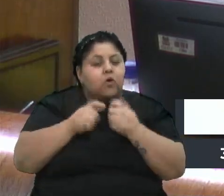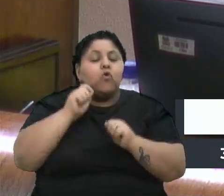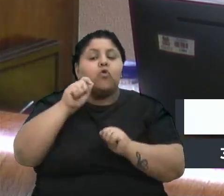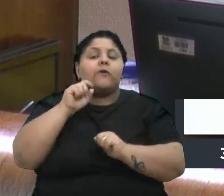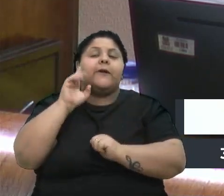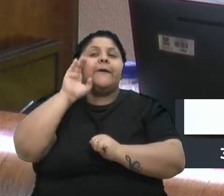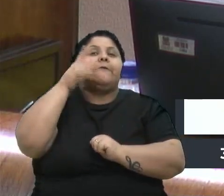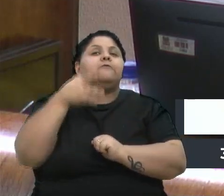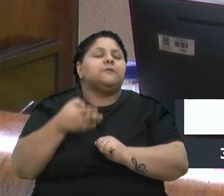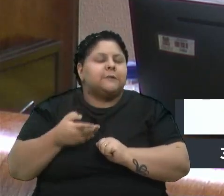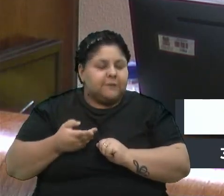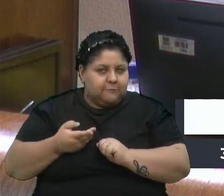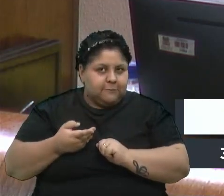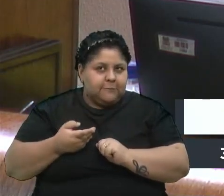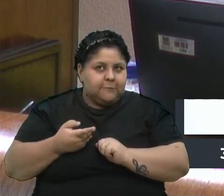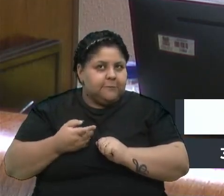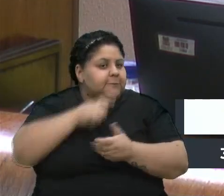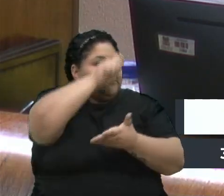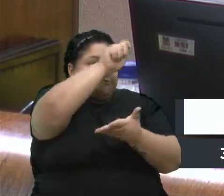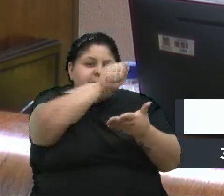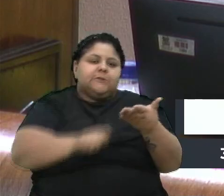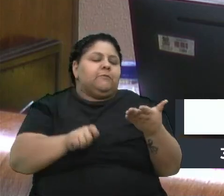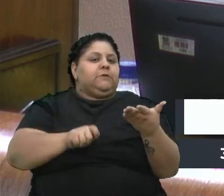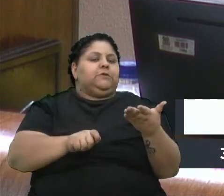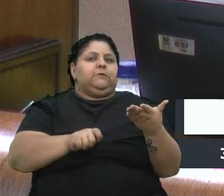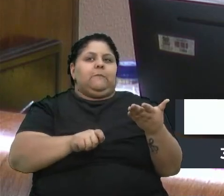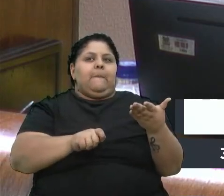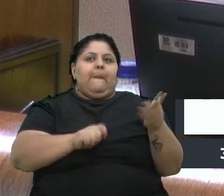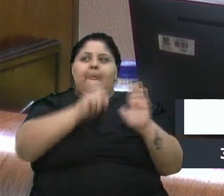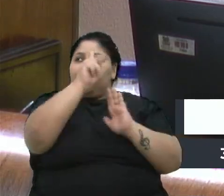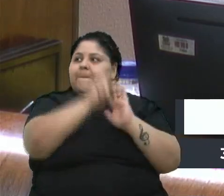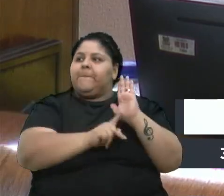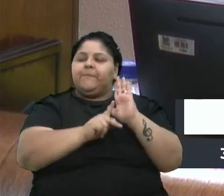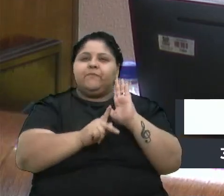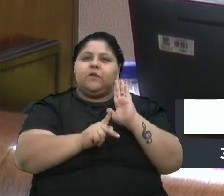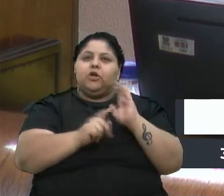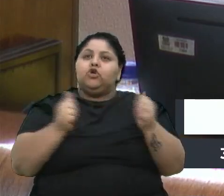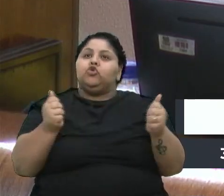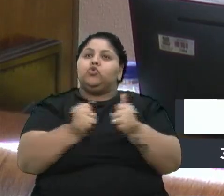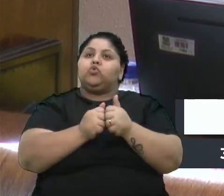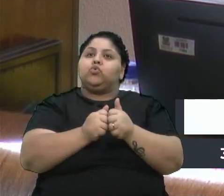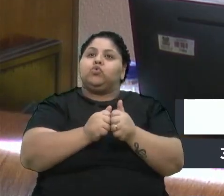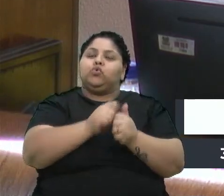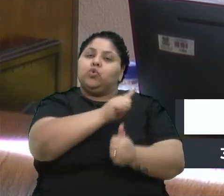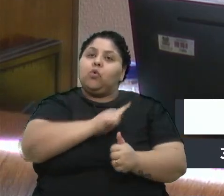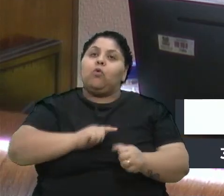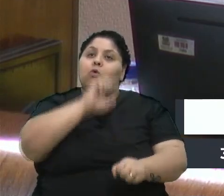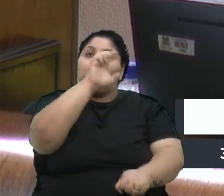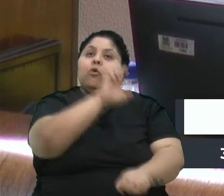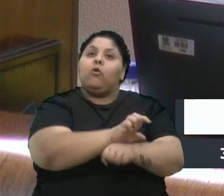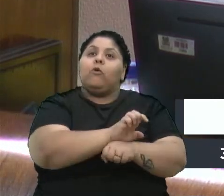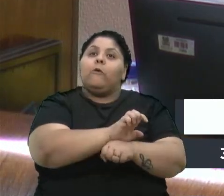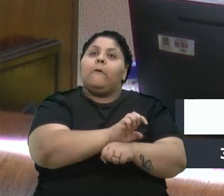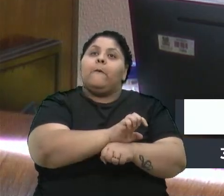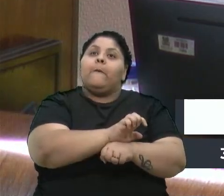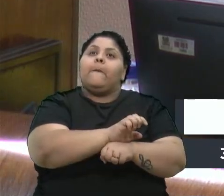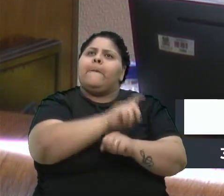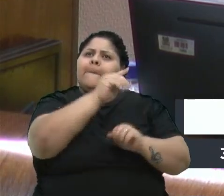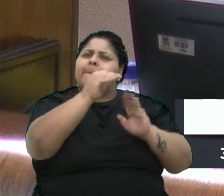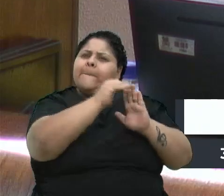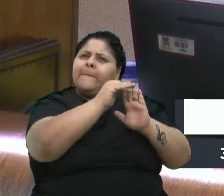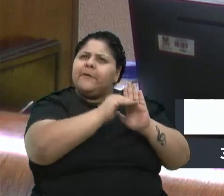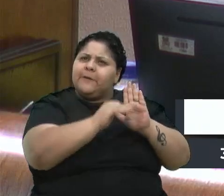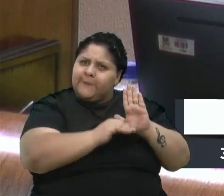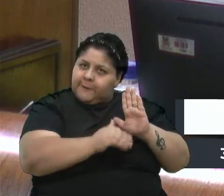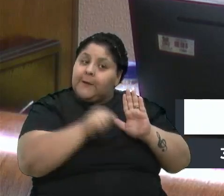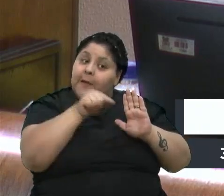o que houve que não se assinou esse convênio com o governo do estado para esse mais gestão, é algo importante, sim, para a